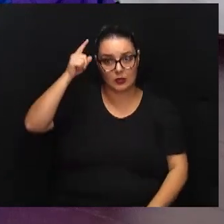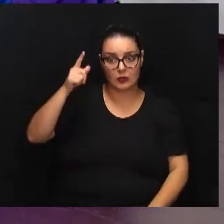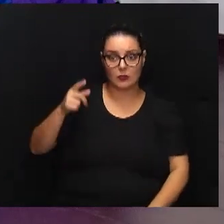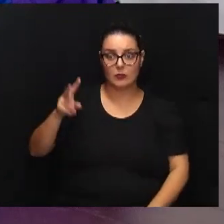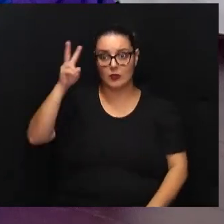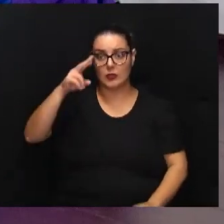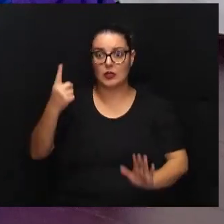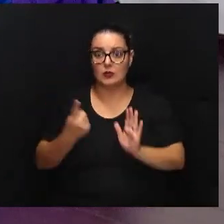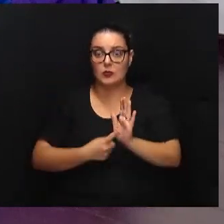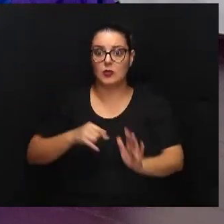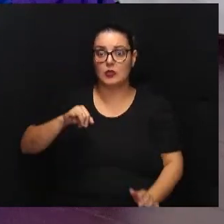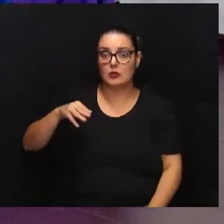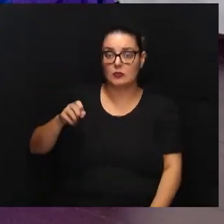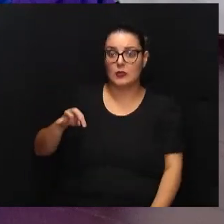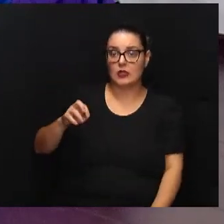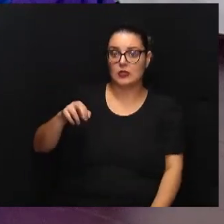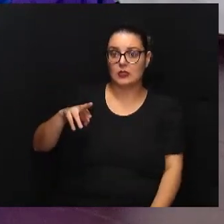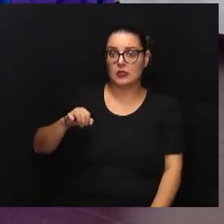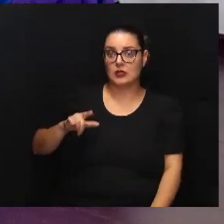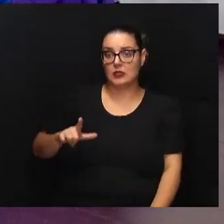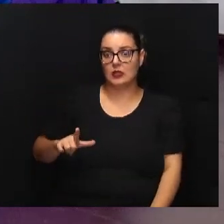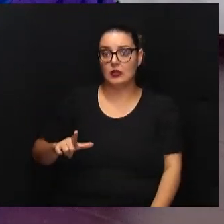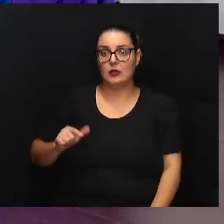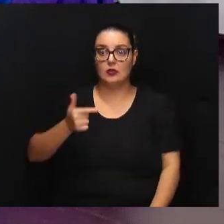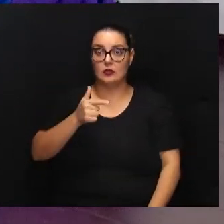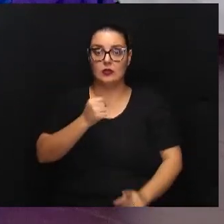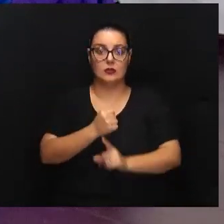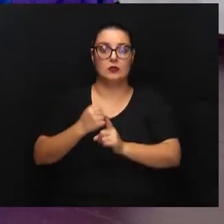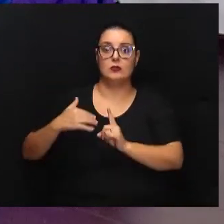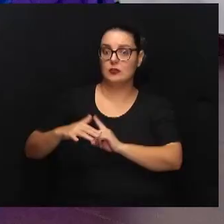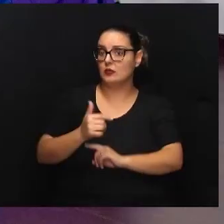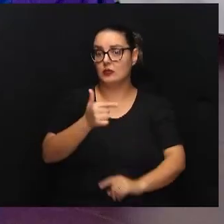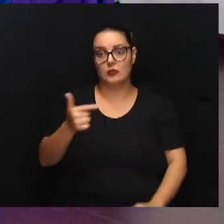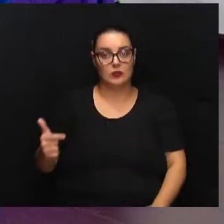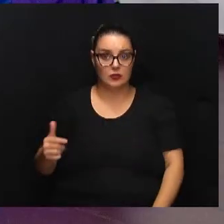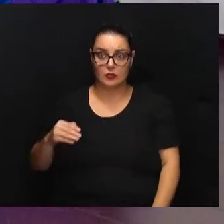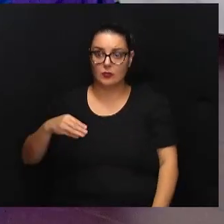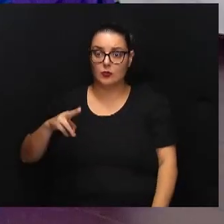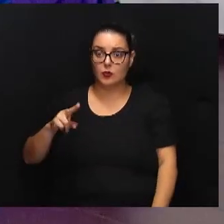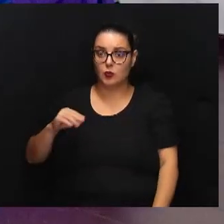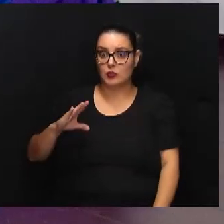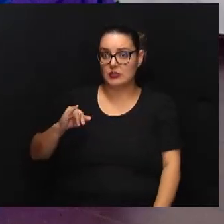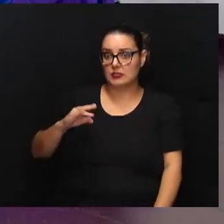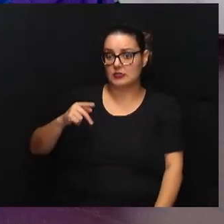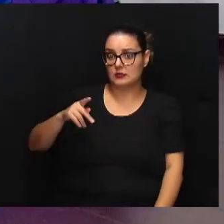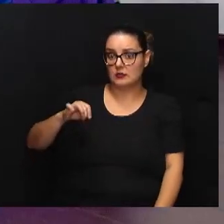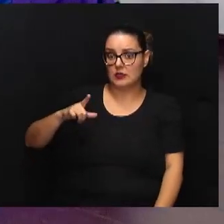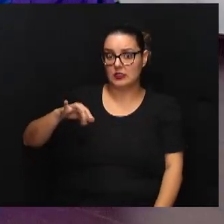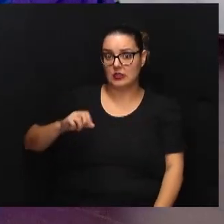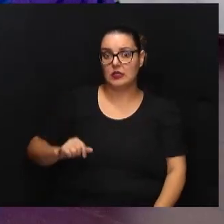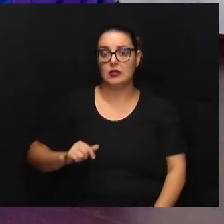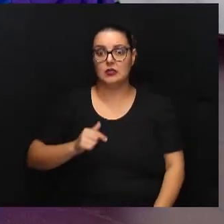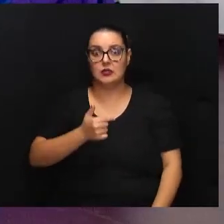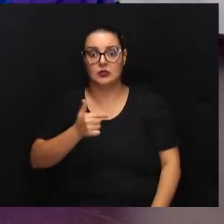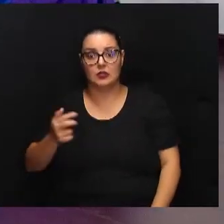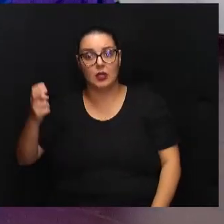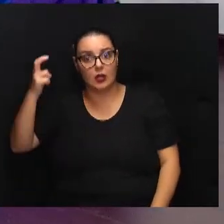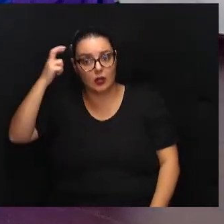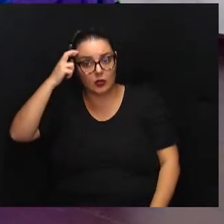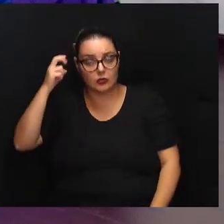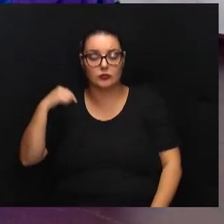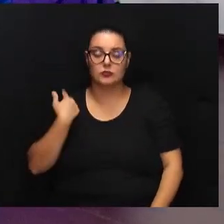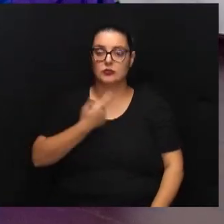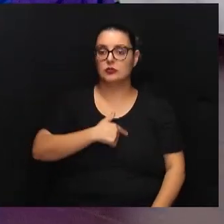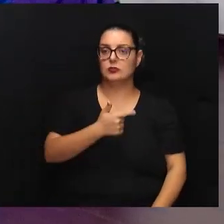haverá sociedade, não haverá municipalidade, não haverá cultura sem nós. Mas agora tem que ser nos nossos termos. Não é mais só